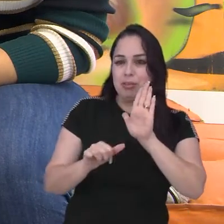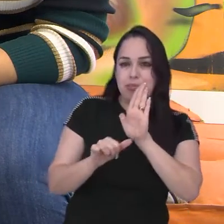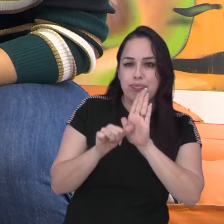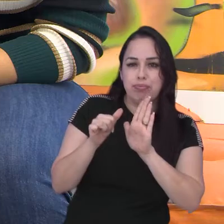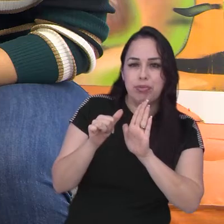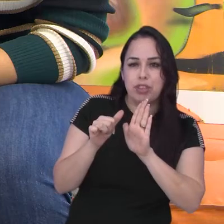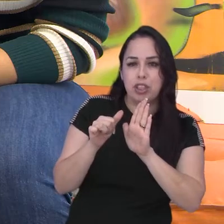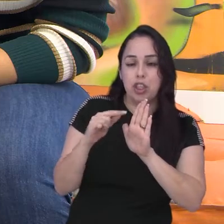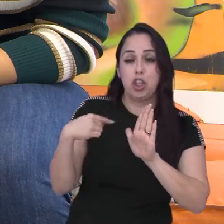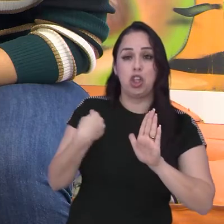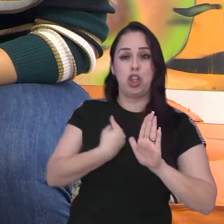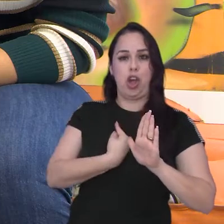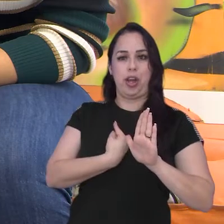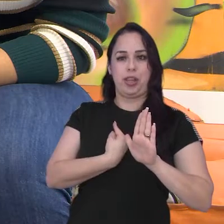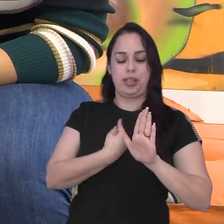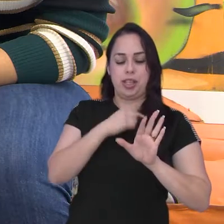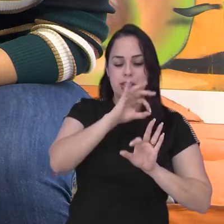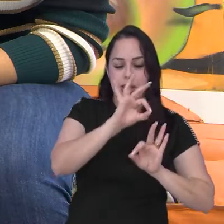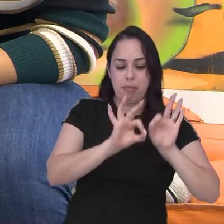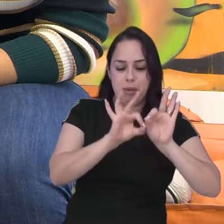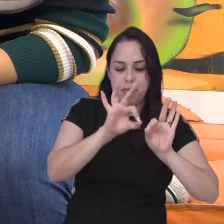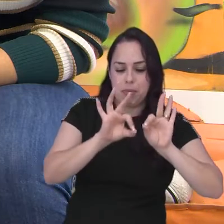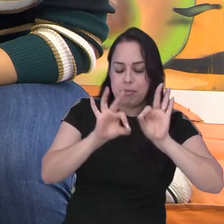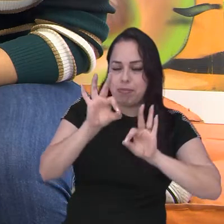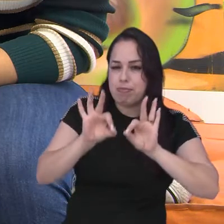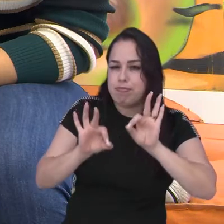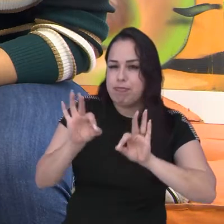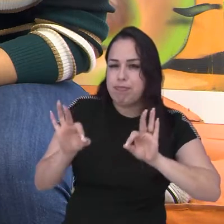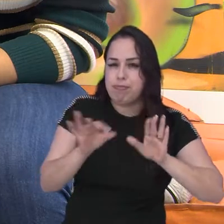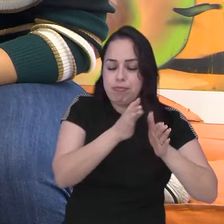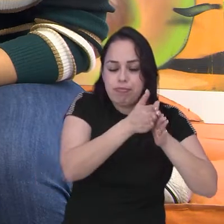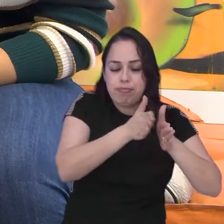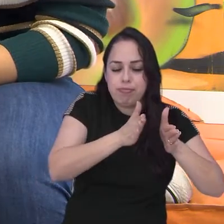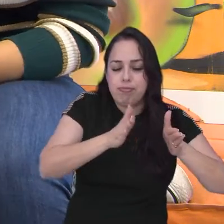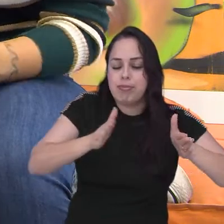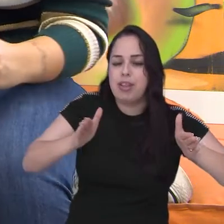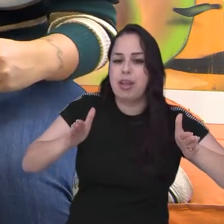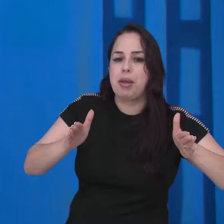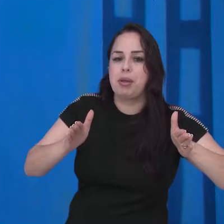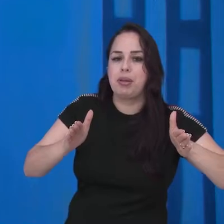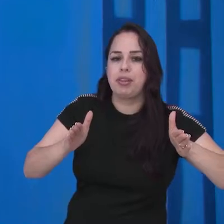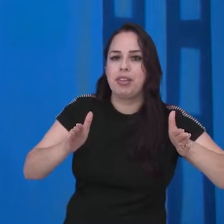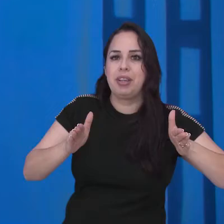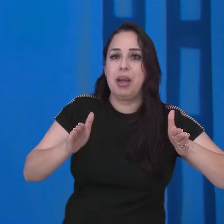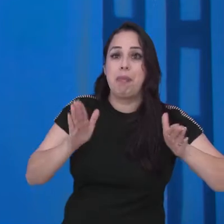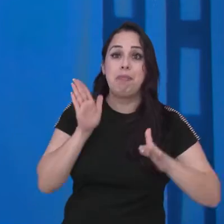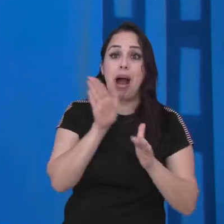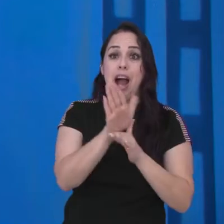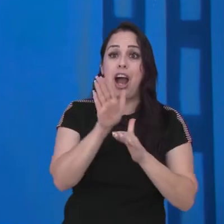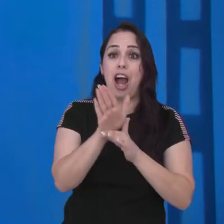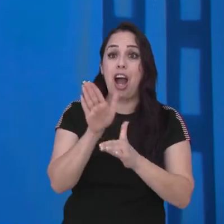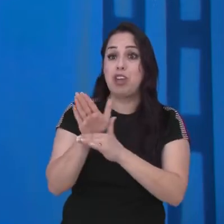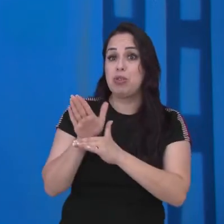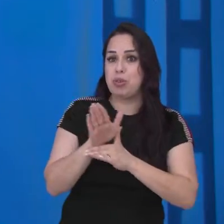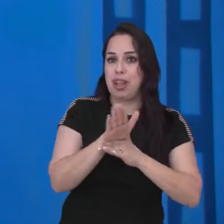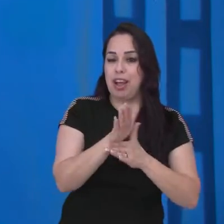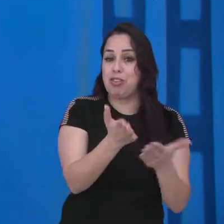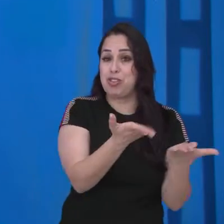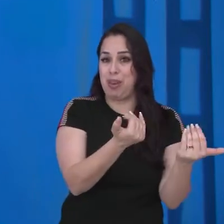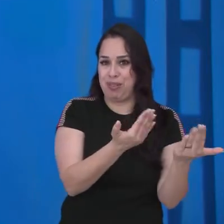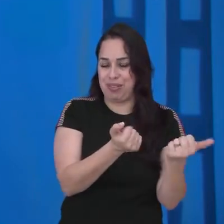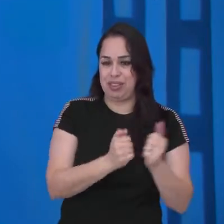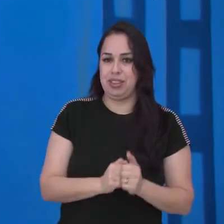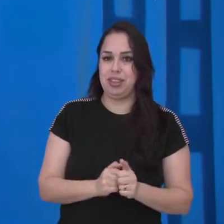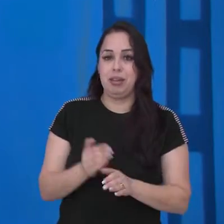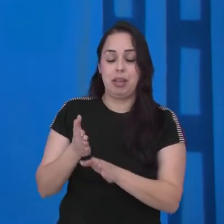projeto que a gente organizou ele de uma maneira para criar soluções para demandas que a juventude